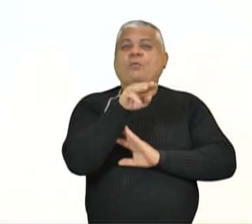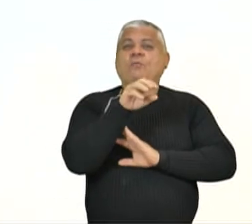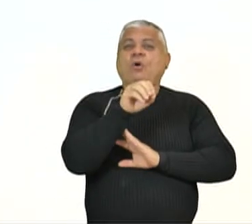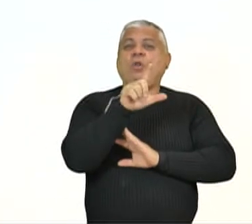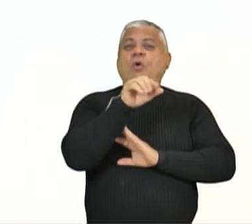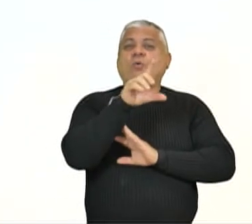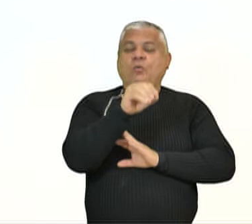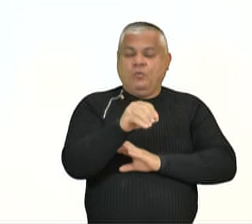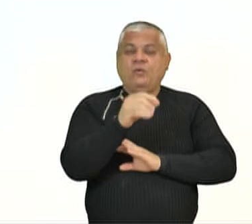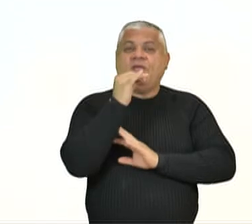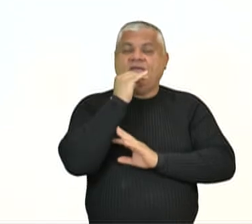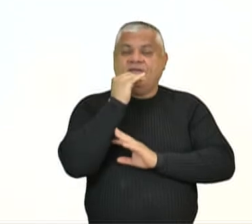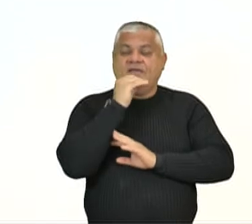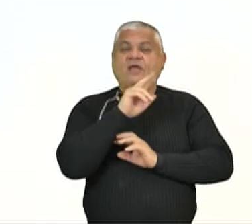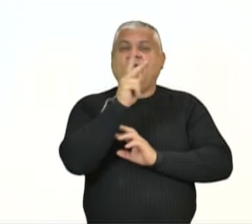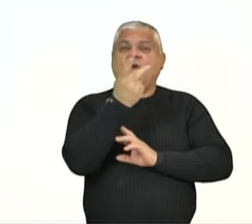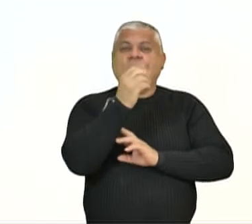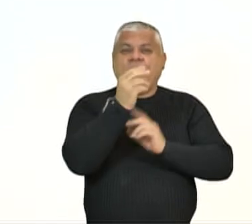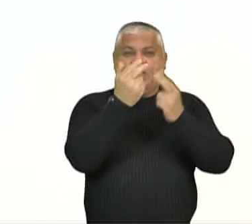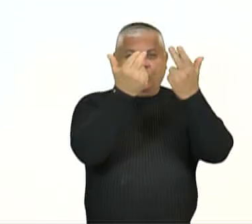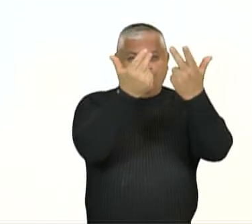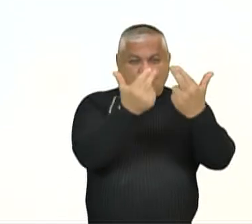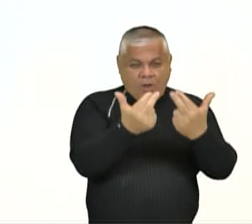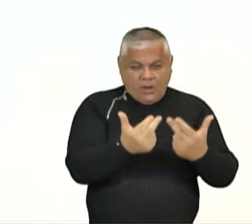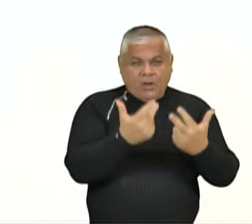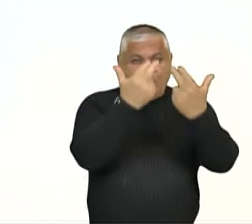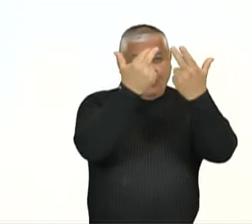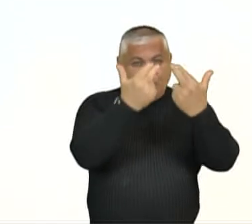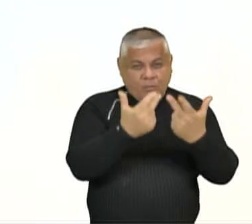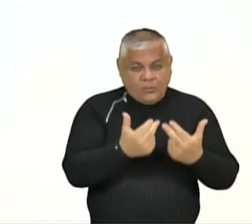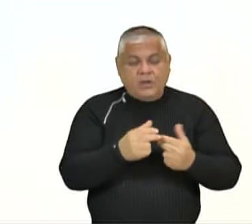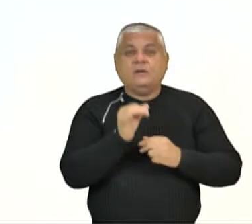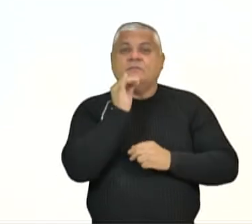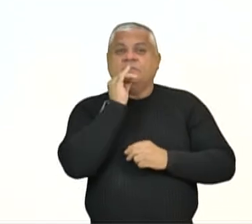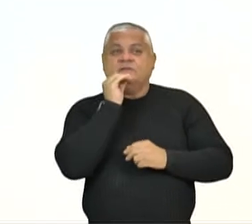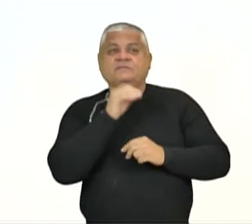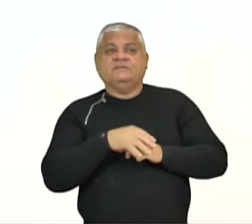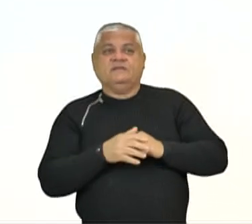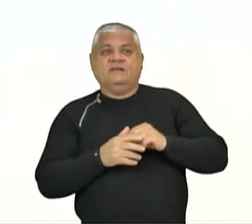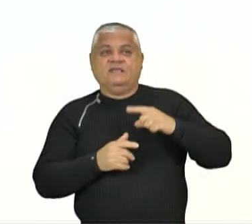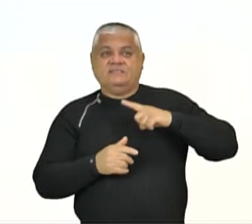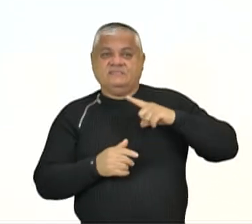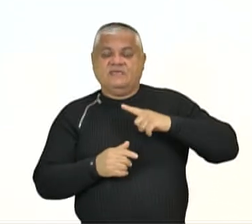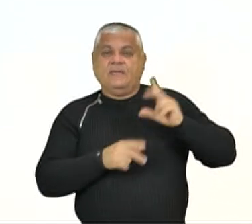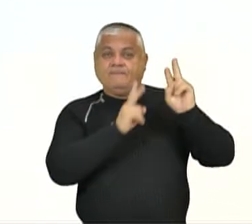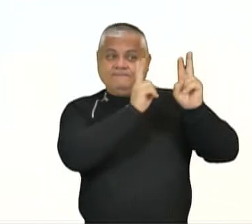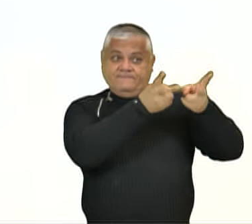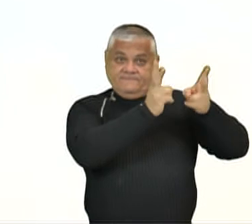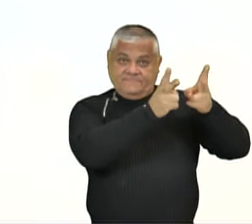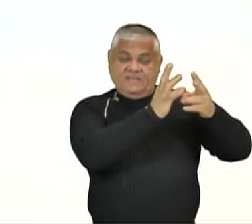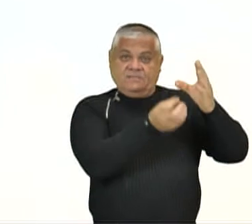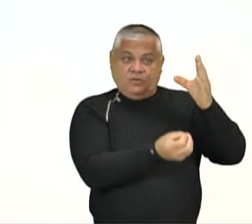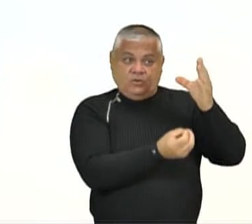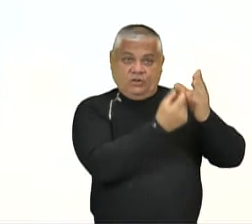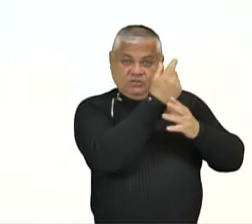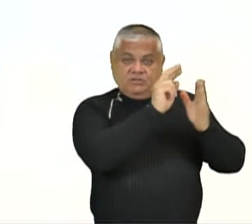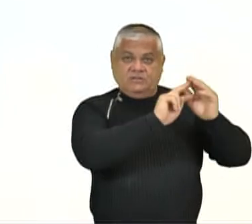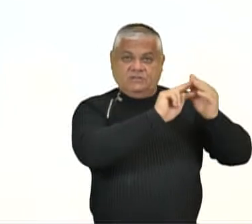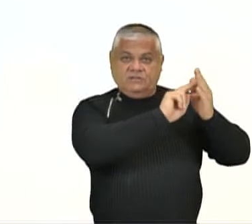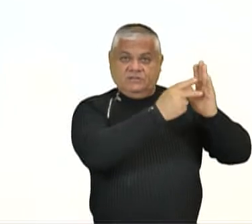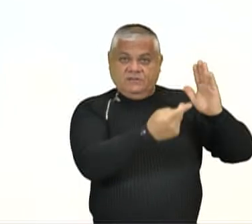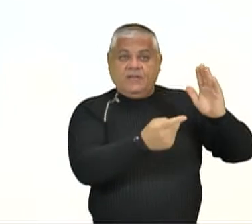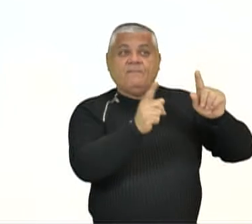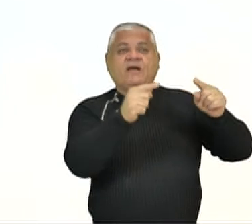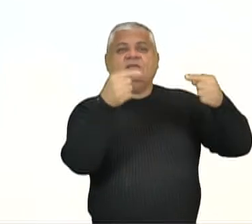homólogos, a palavra homologia vem de semelhança, então aqui eles vão ter a mesma origem embrionária,